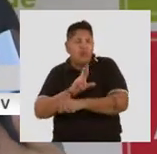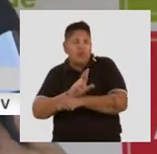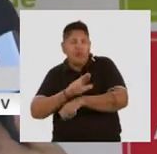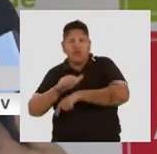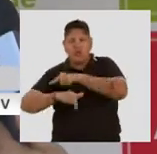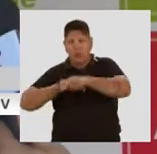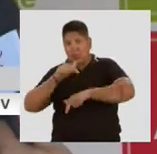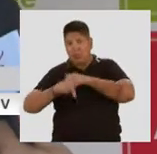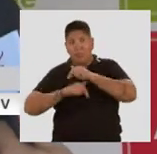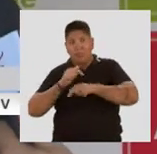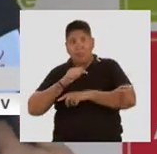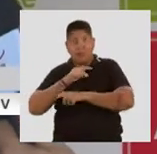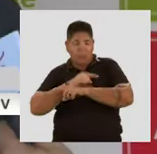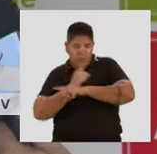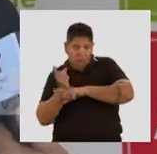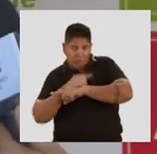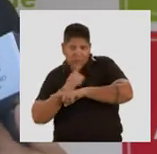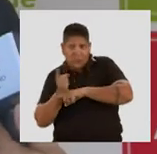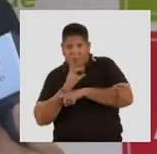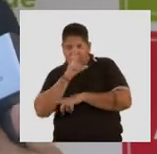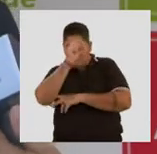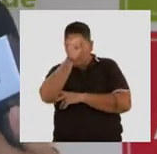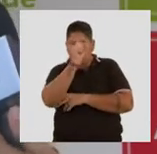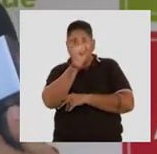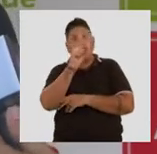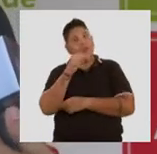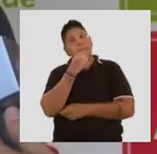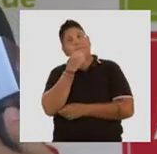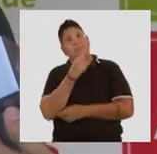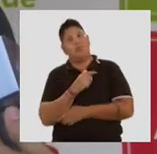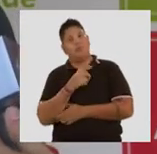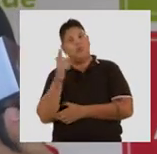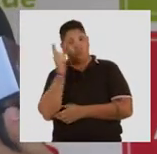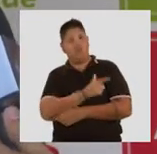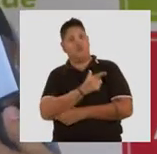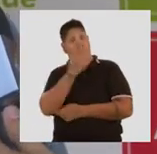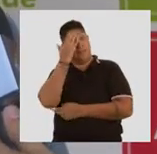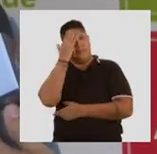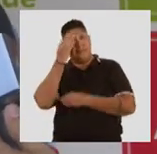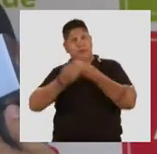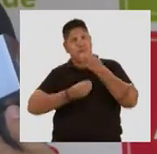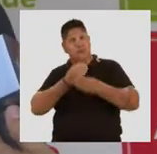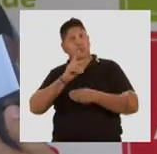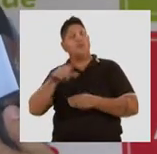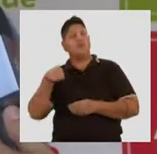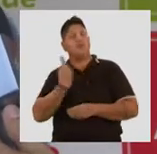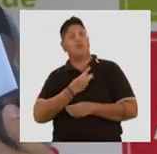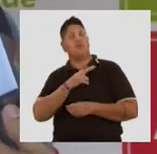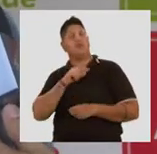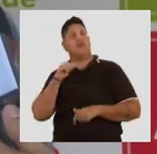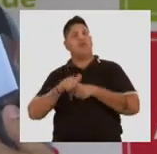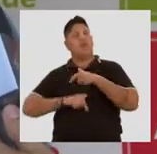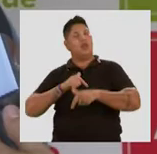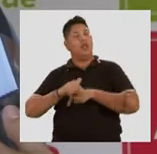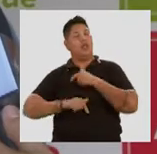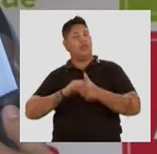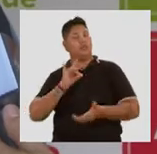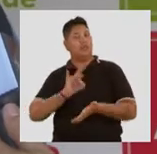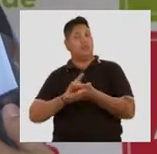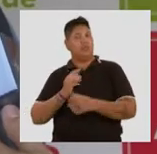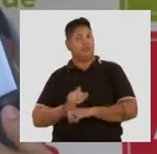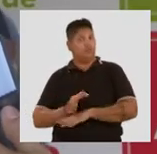trabalho, velocidade, forças, dinâmicas. E é muito bom ver essa aplicação na prática até para poder atuar melhor quando a gente